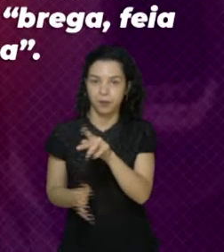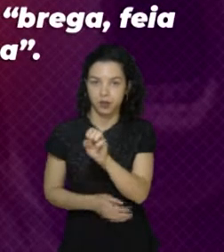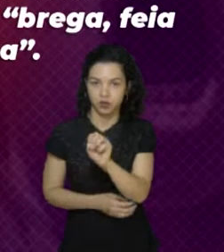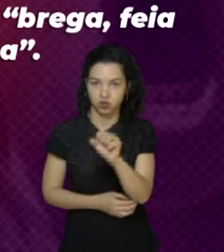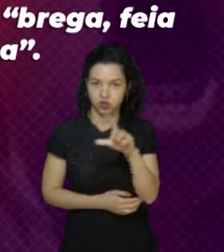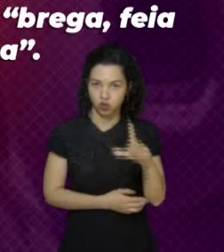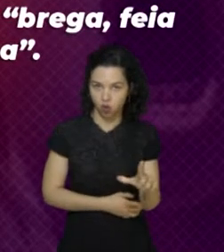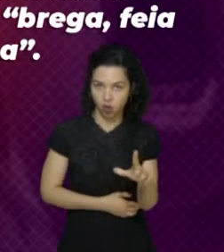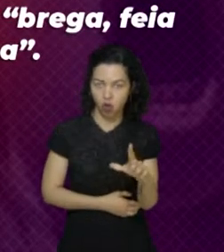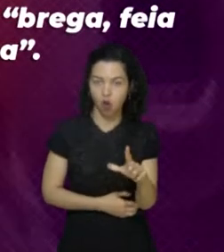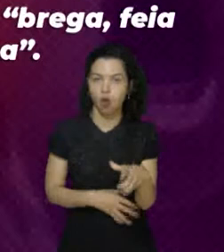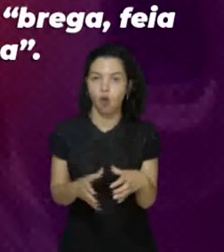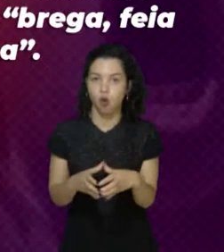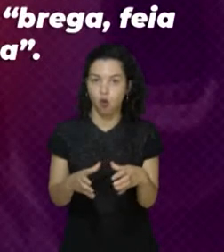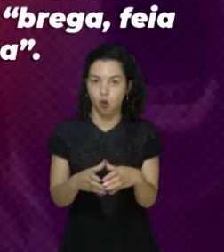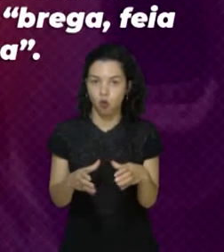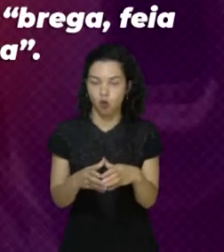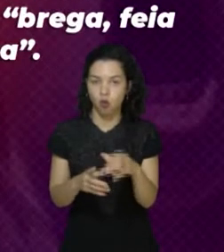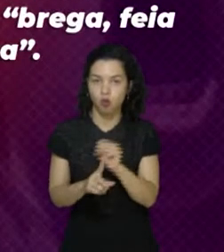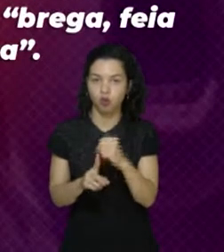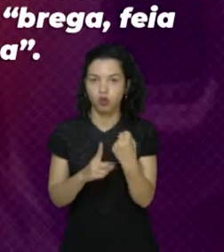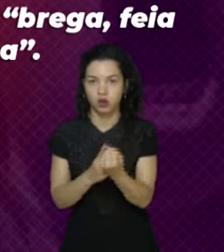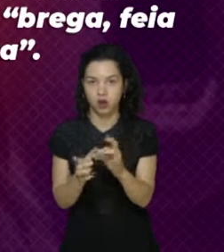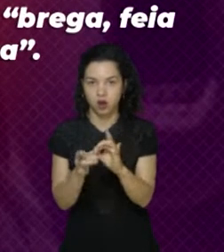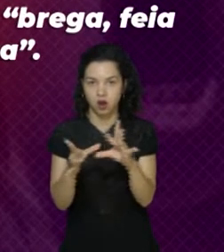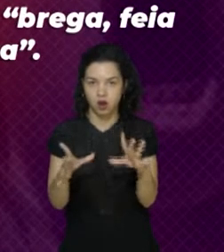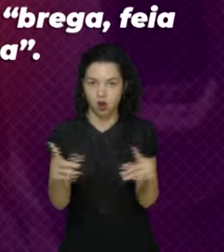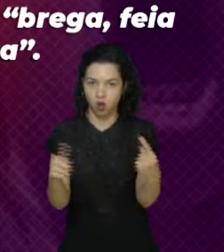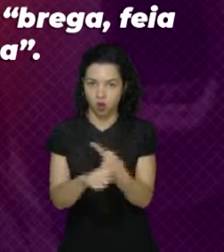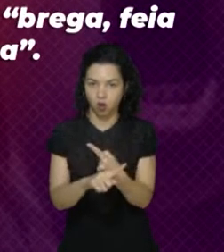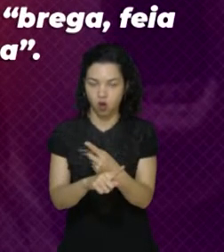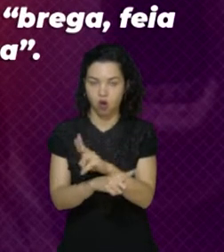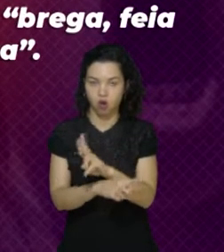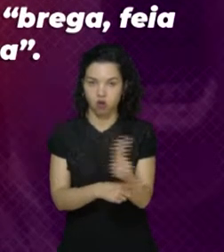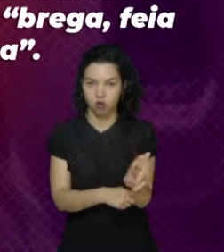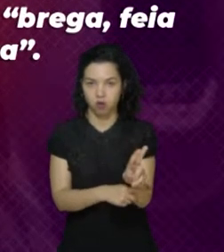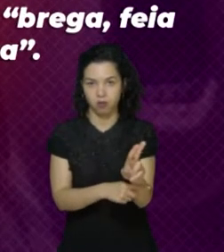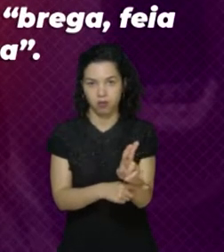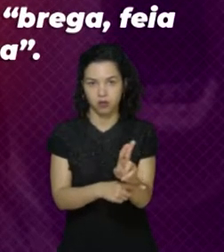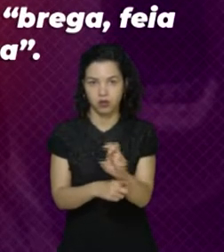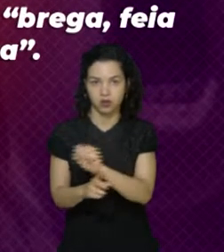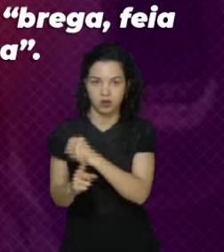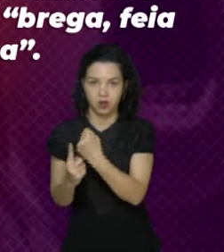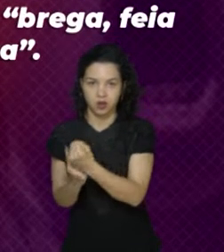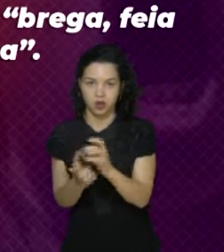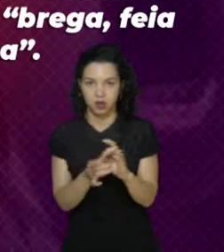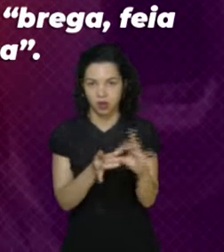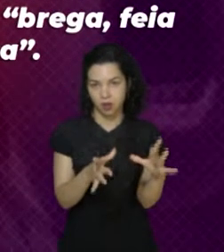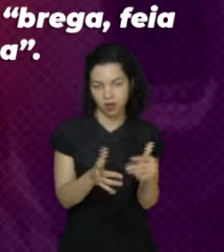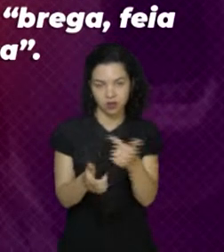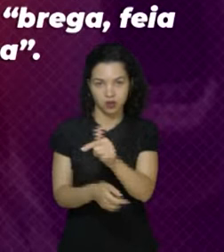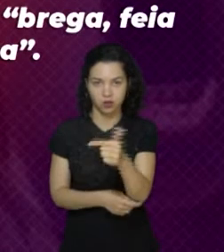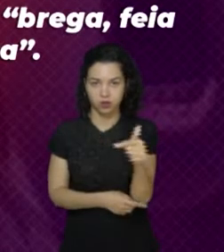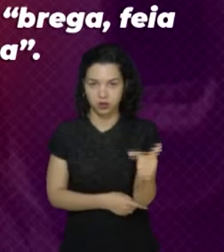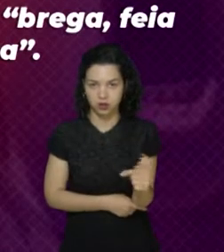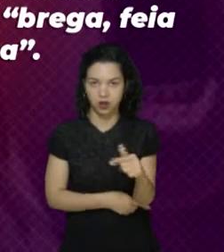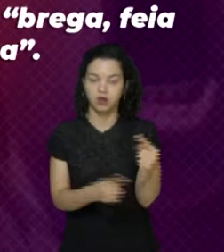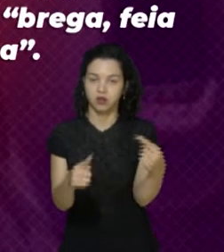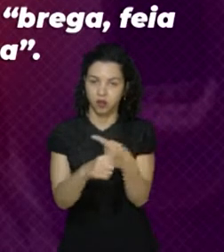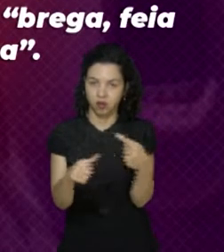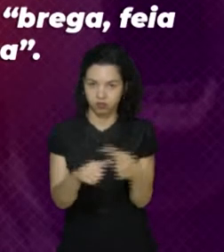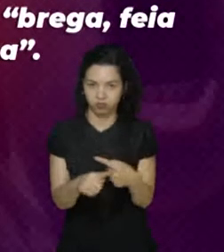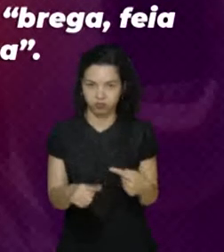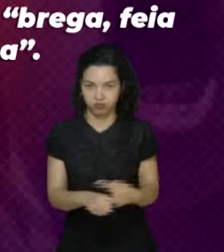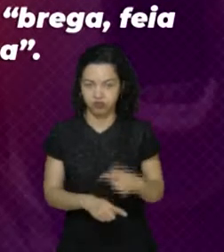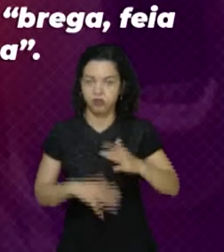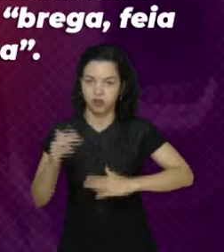Liberdade, contraditório no próprio nome, que onde tem socialismo não tem liberdade, mas enfim, contraditório também em suas ações, o pessoal emitiu